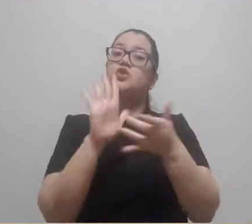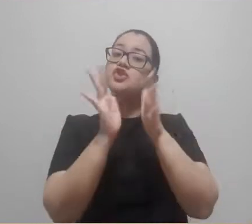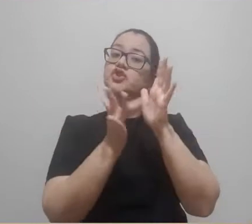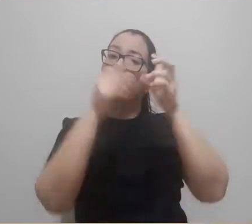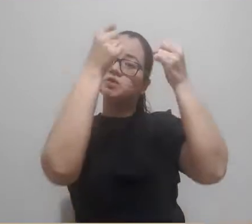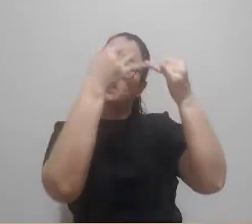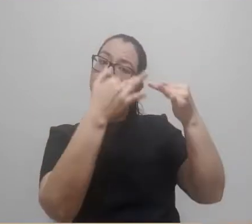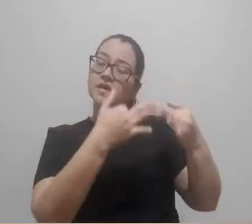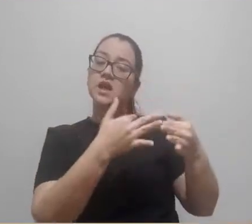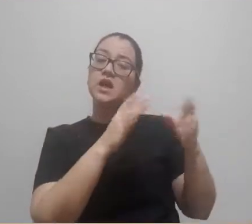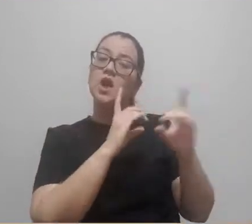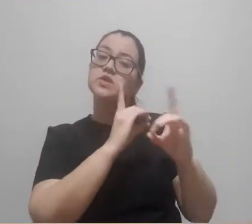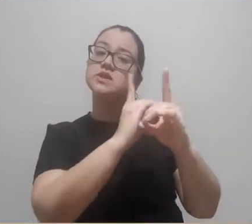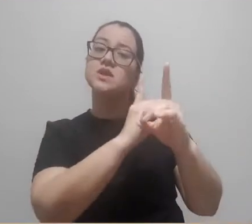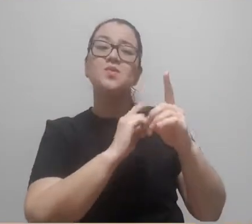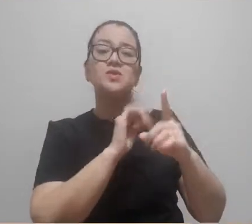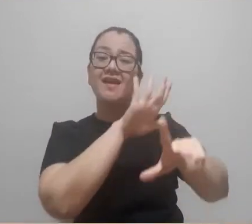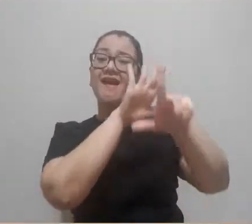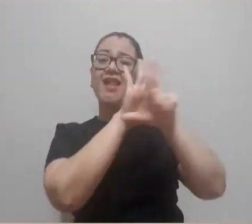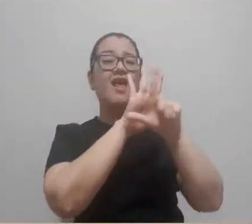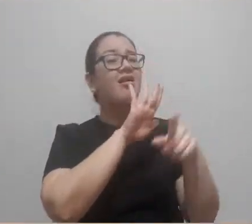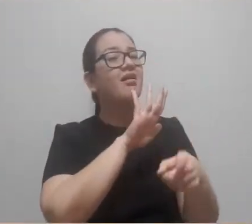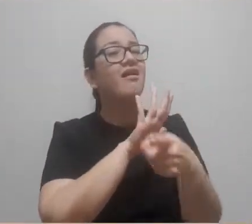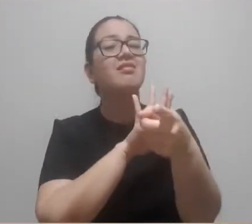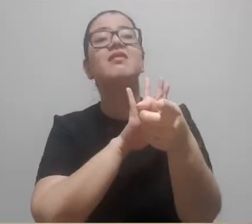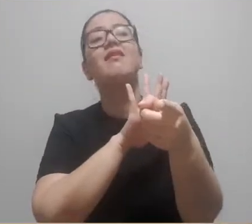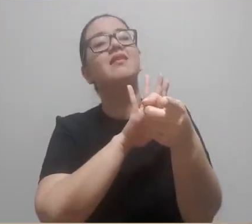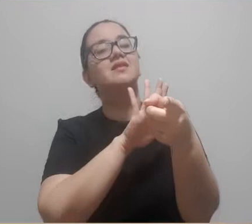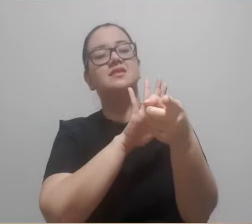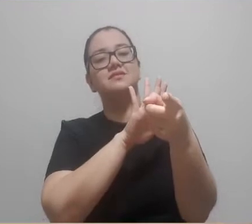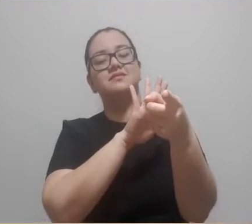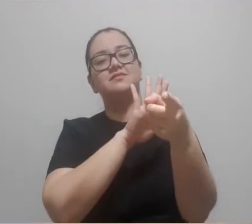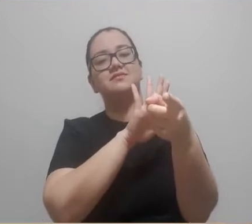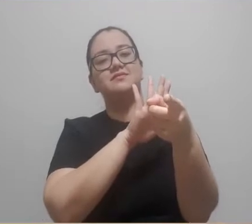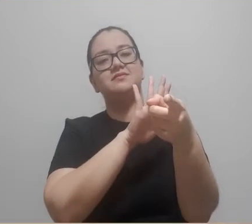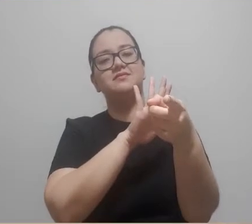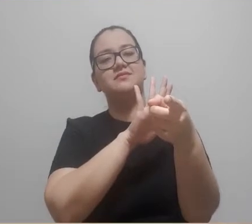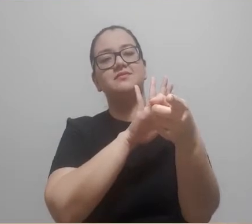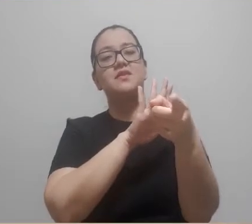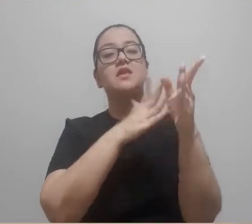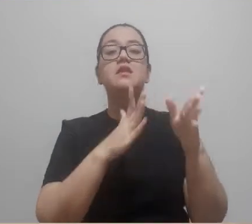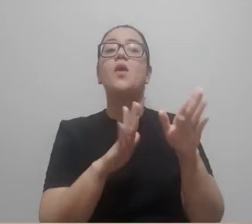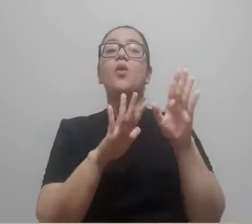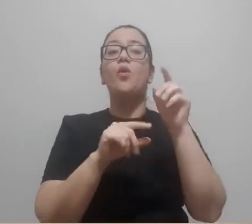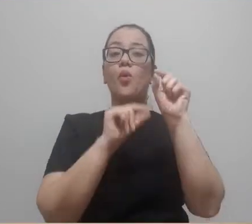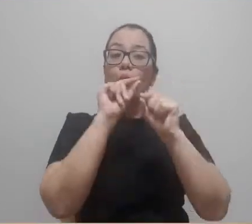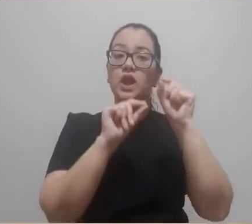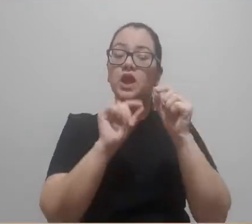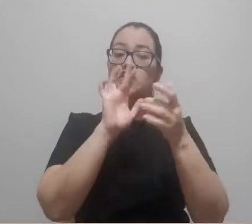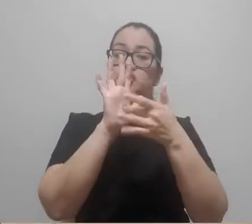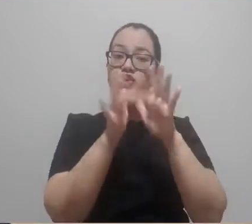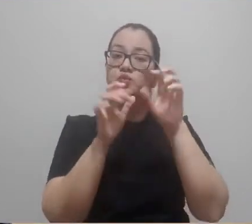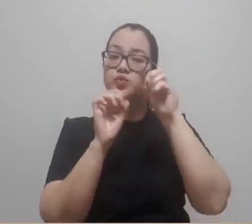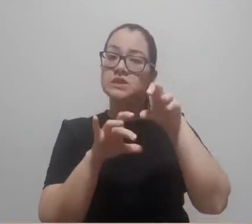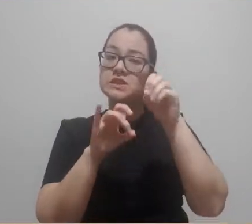para o que viria a acontecer a partir do momento em que ele estivesse trazendo os seus ensinamentos, né? Então ele